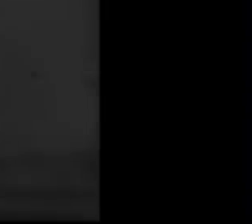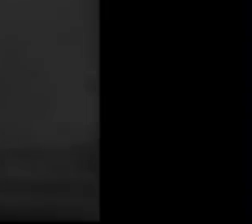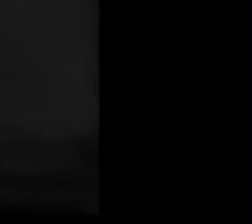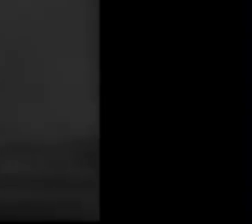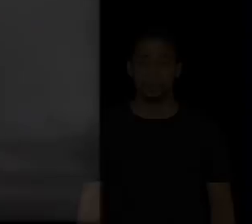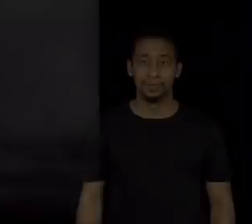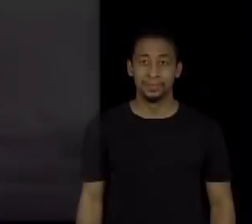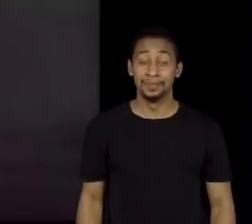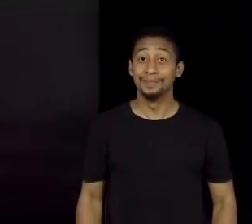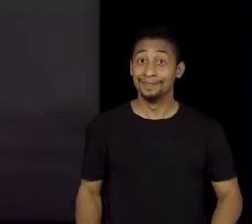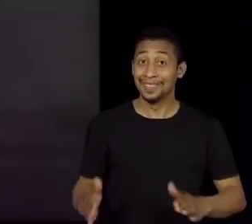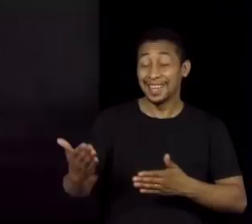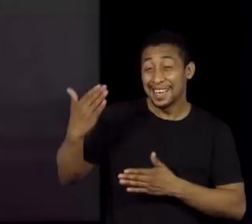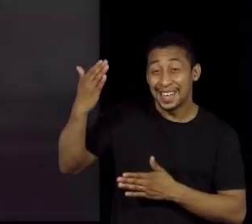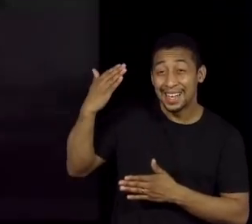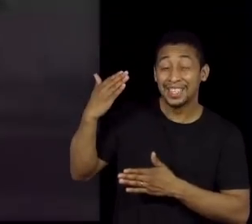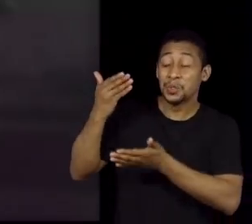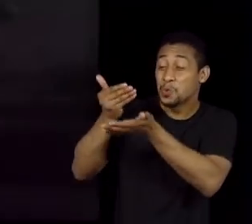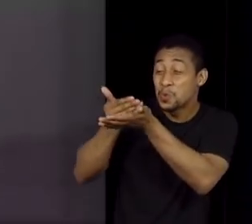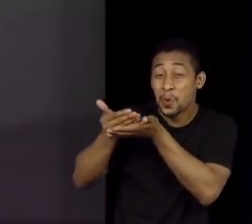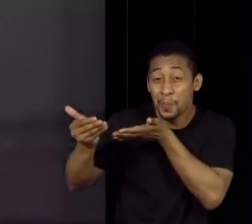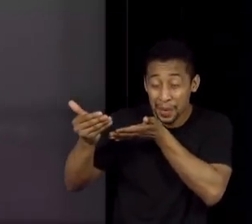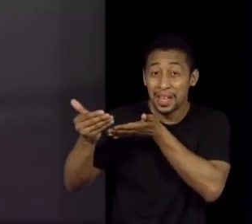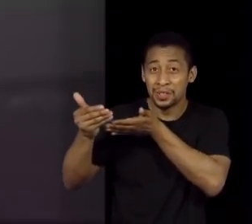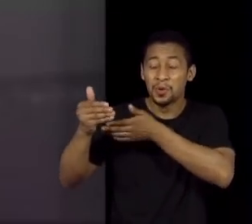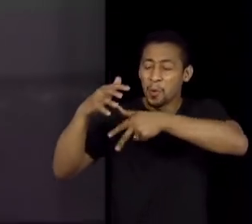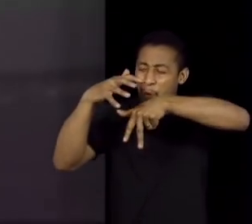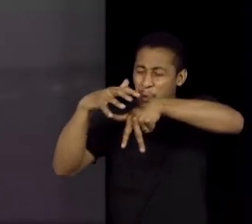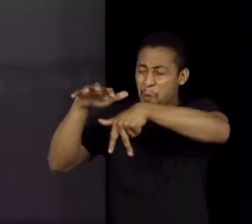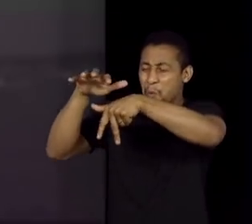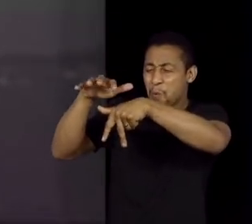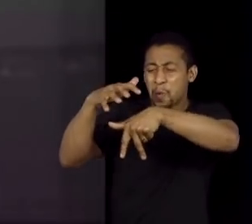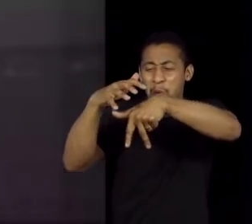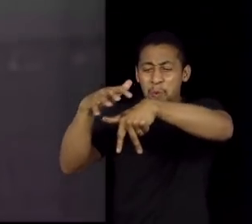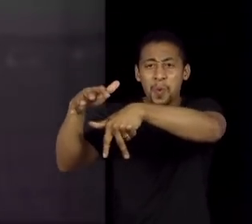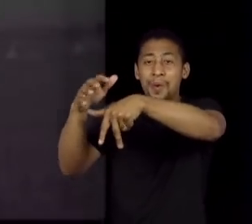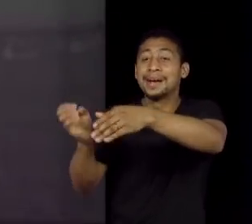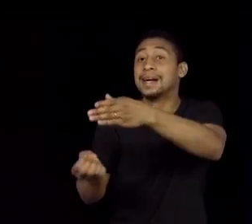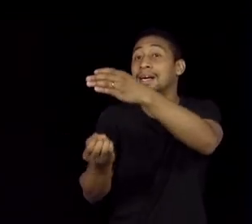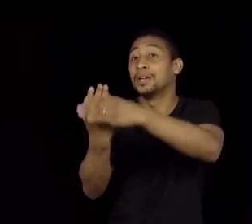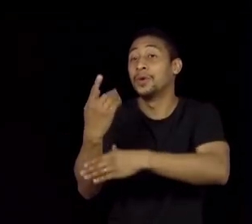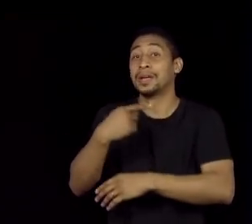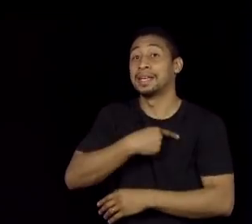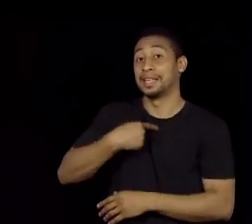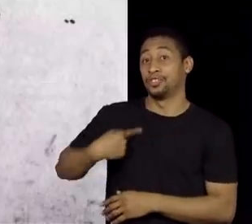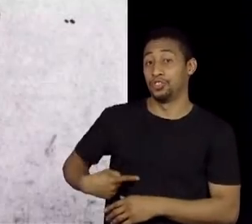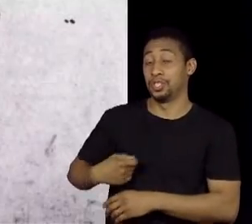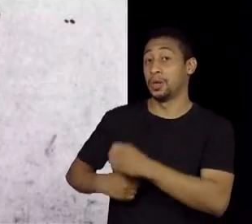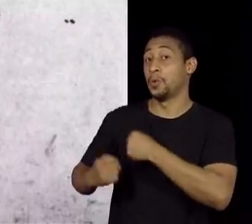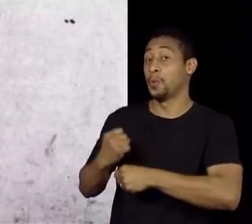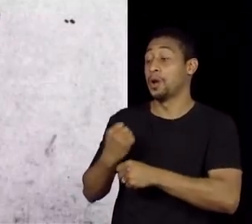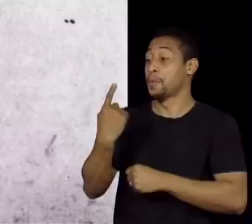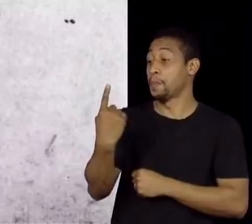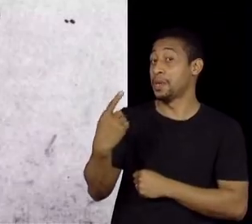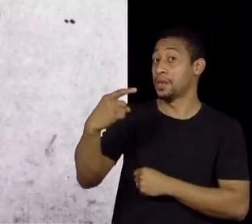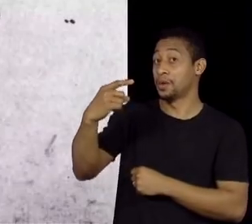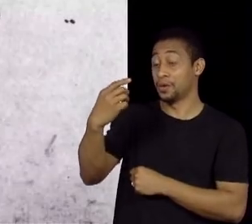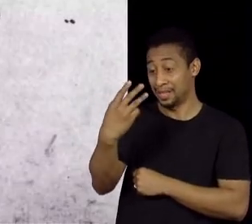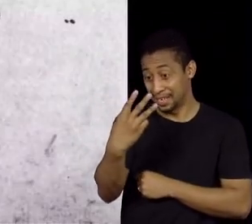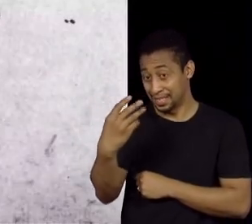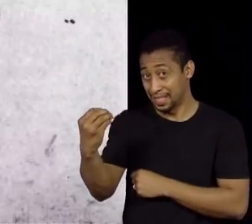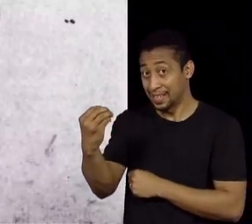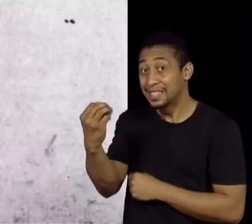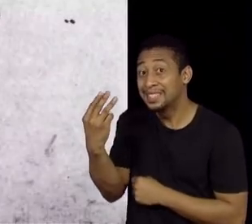Os primeiros paraquedas de que se tem notícias surgiram na China, em 1303, quando acrobatas